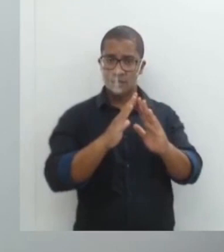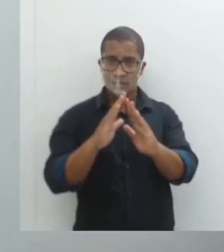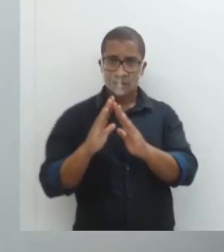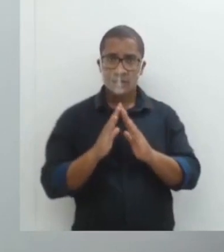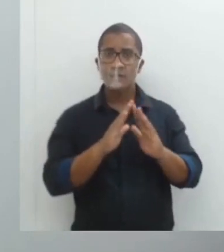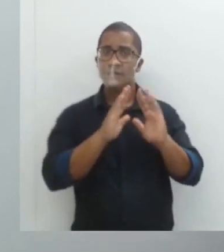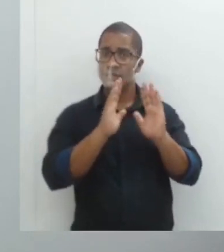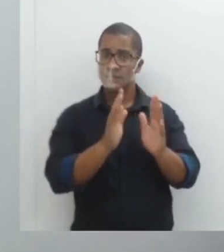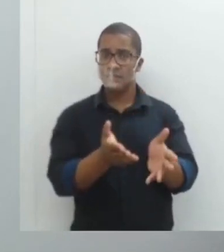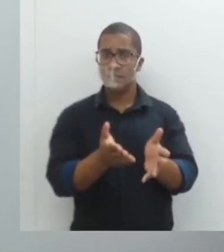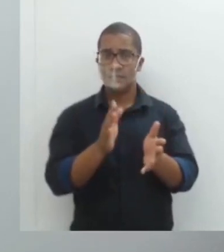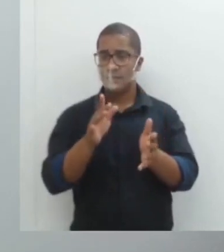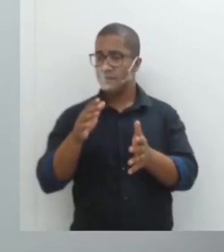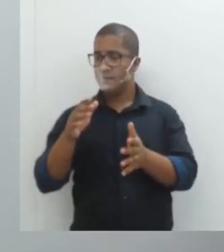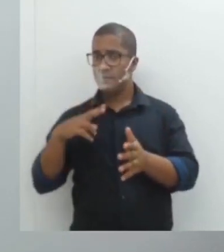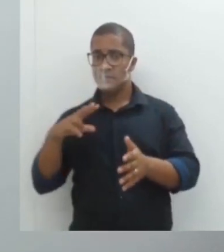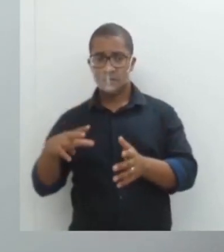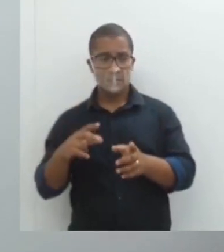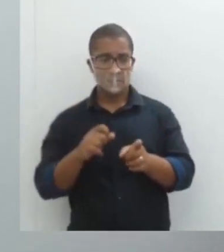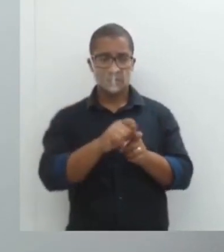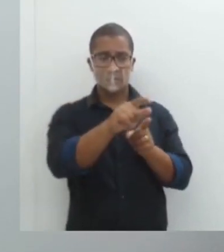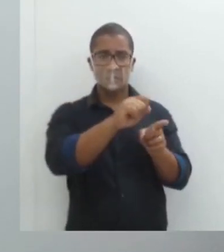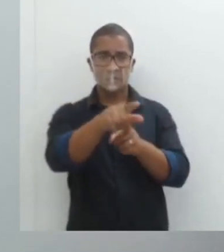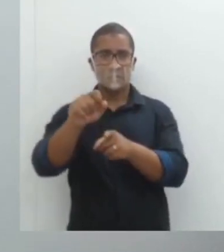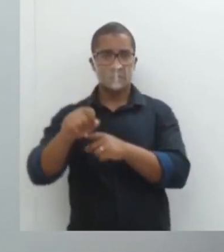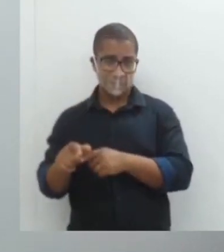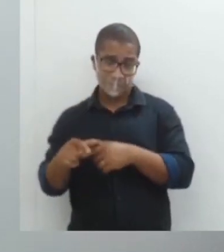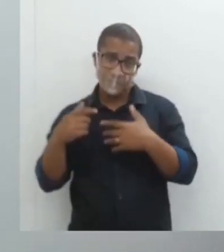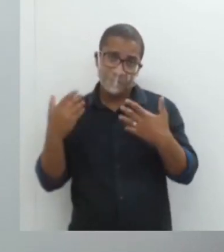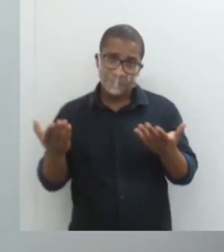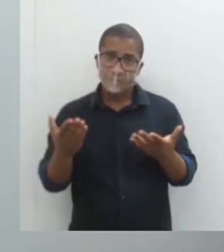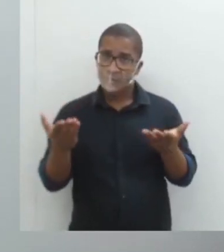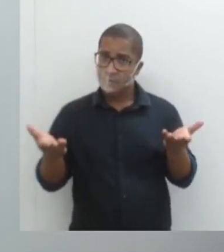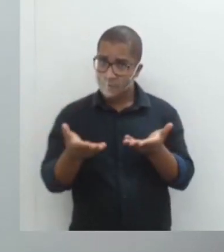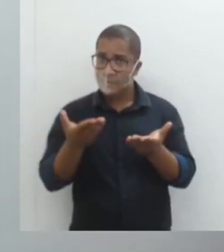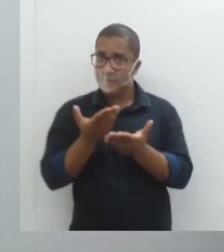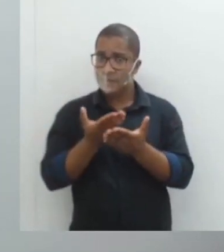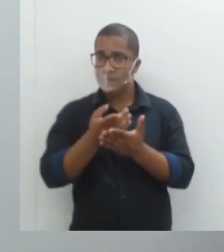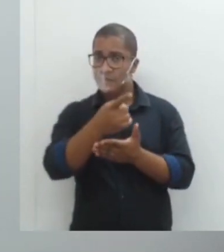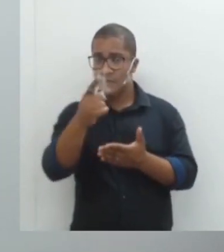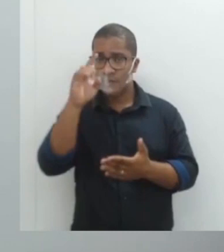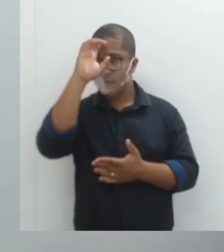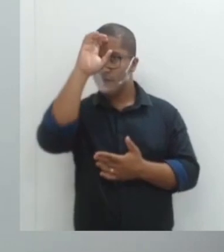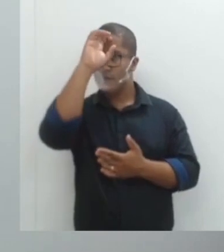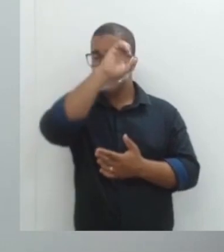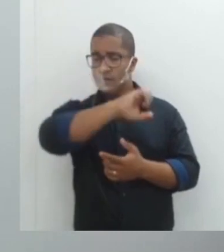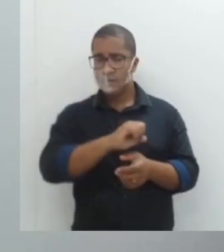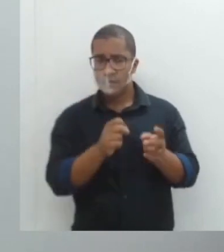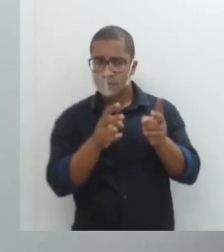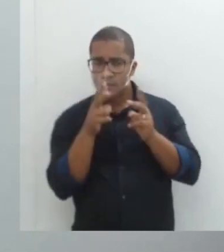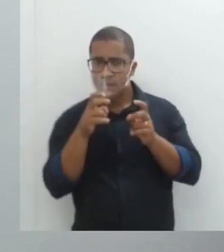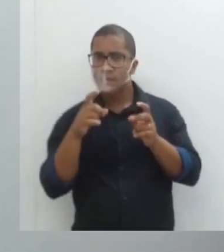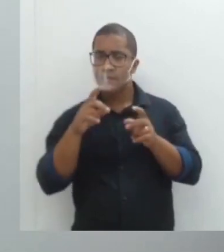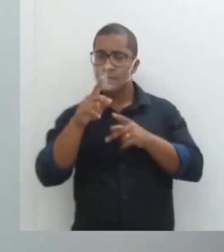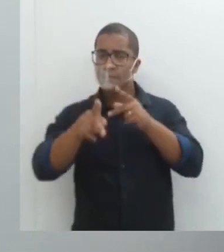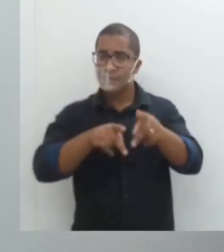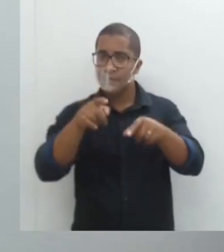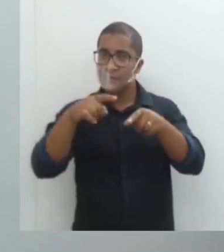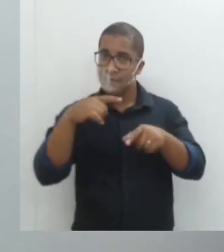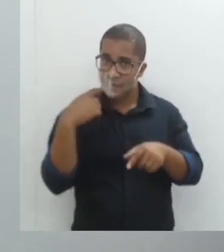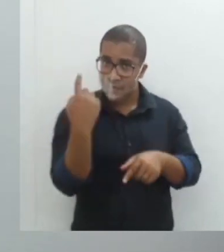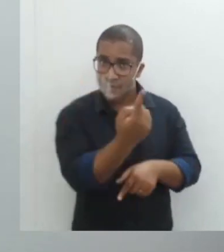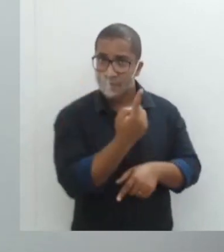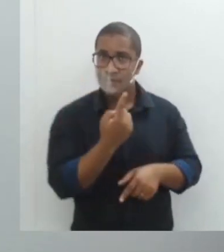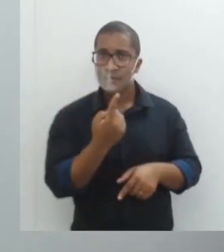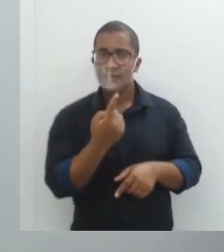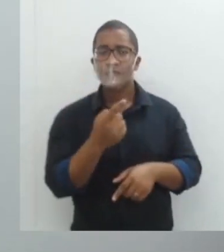pode notar o seguinte, que nessa aula vocês irão observar que o nosso povo, ele